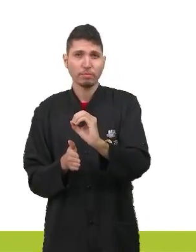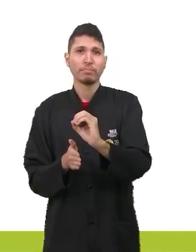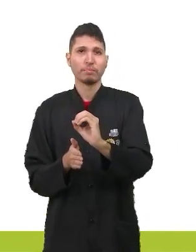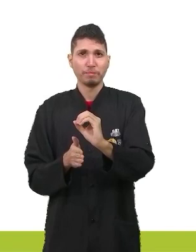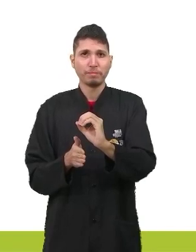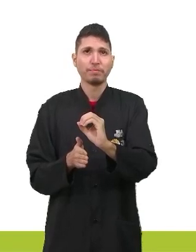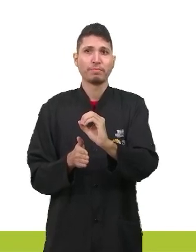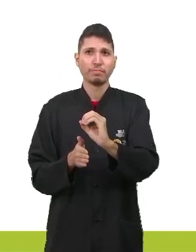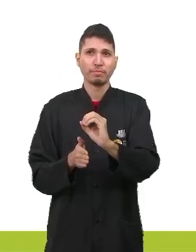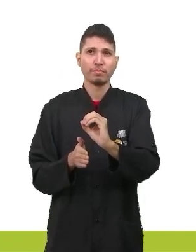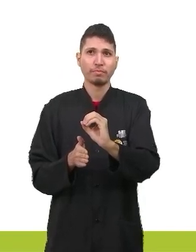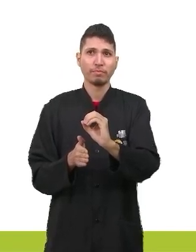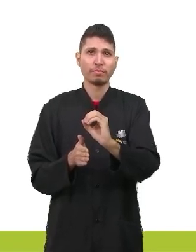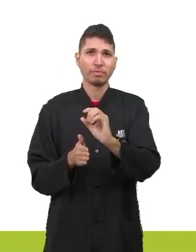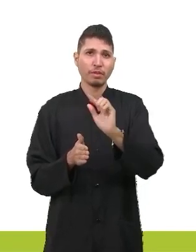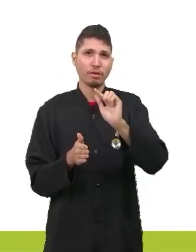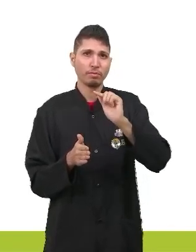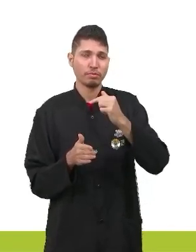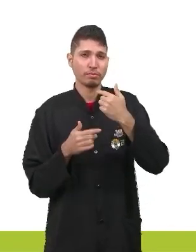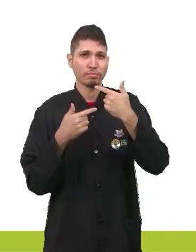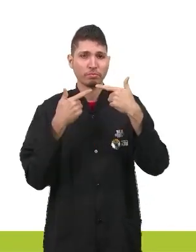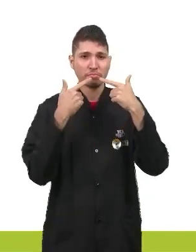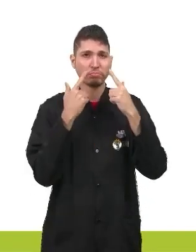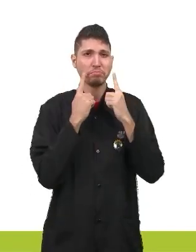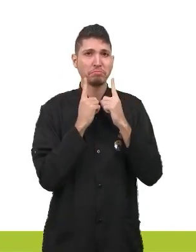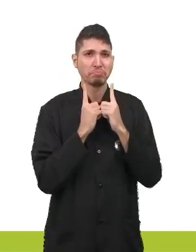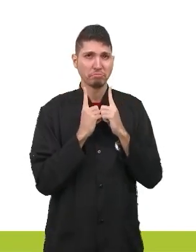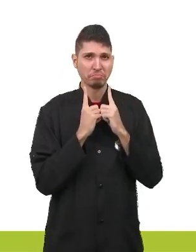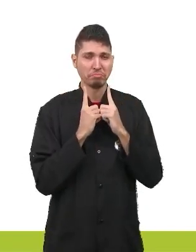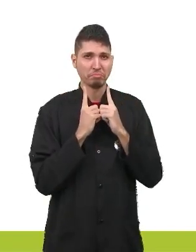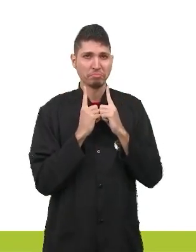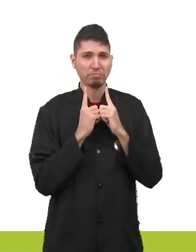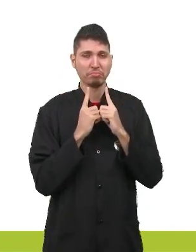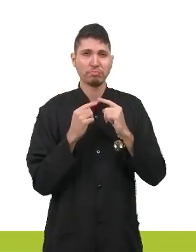um sorriso meio borocochô, né? Tá borocochôzinho, né?